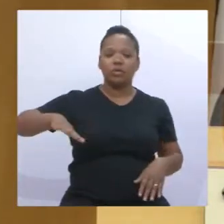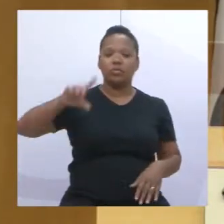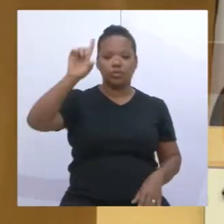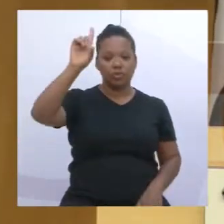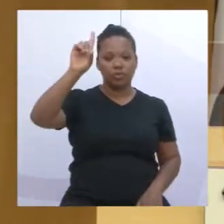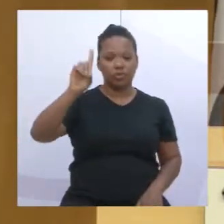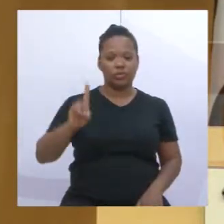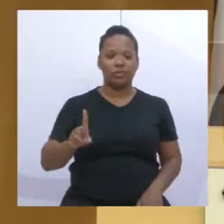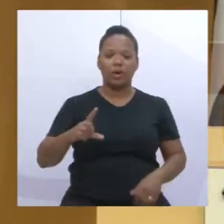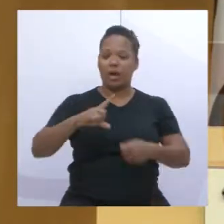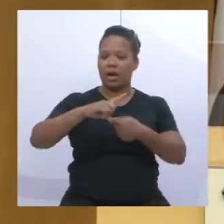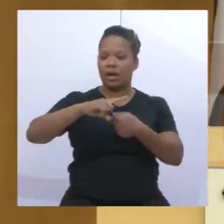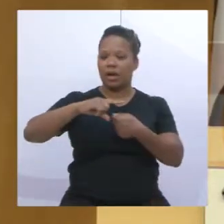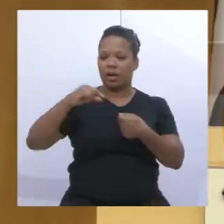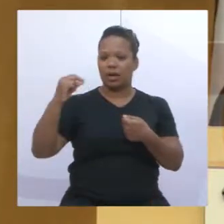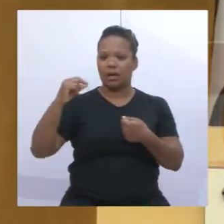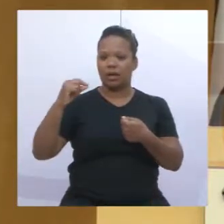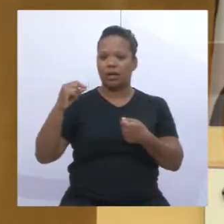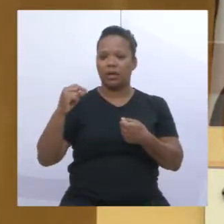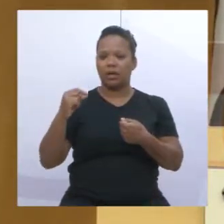está disposto no artigo